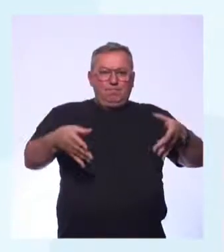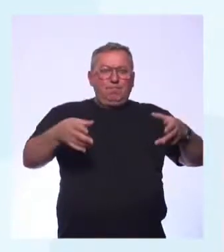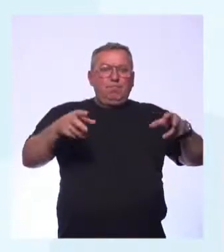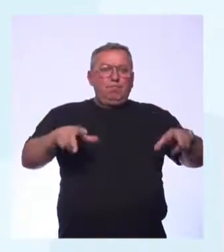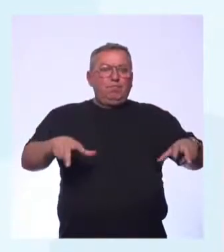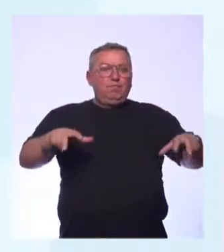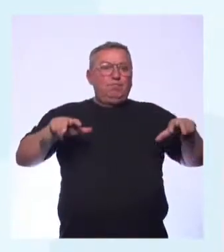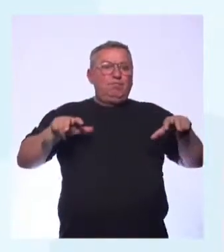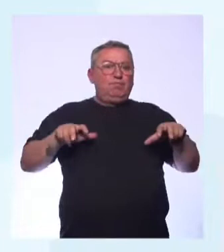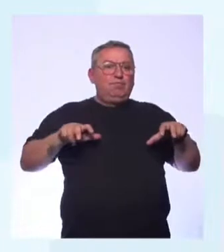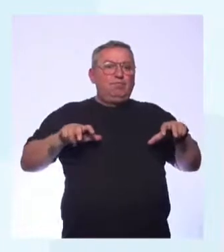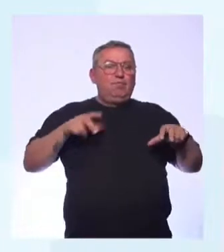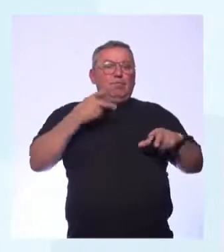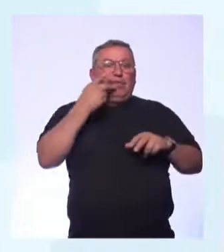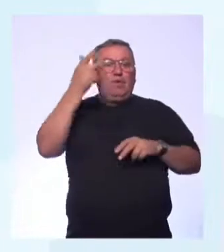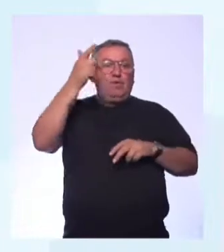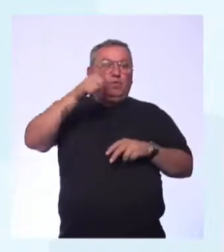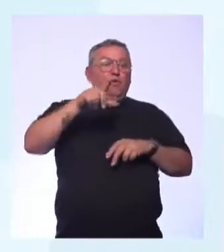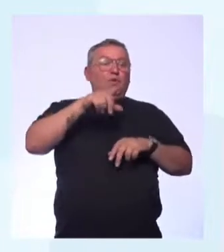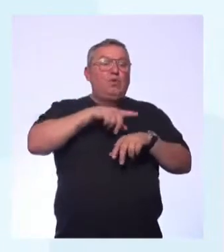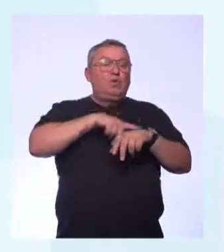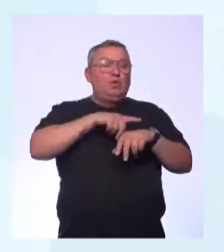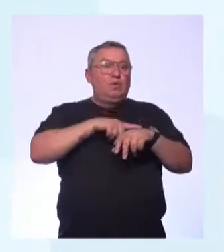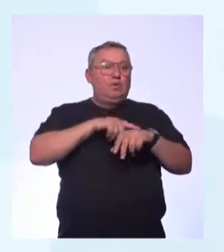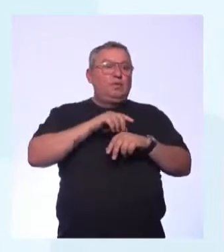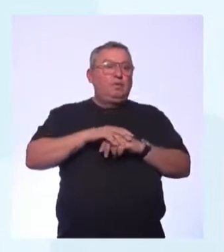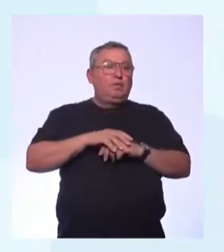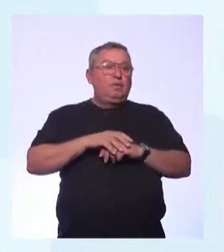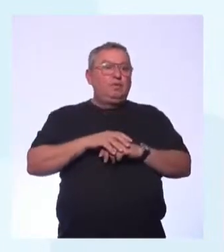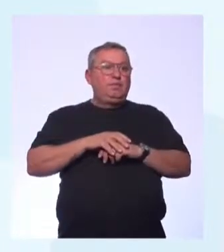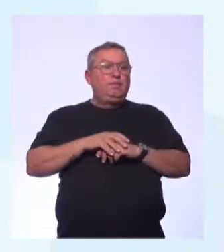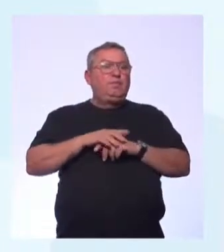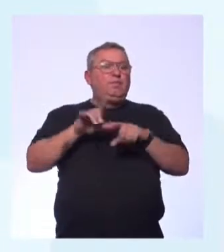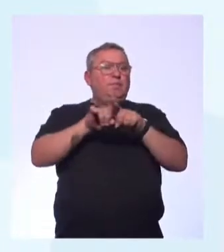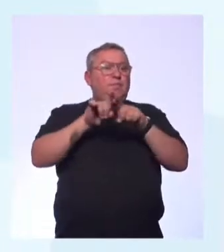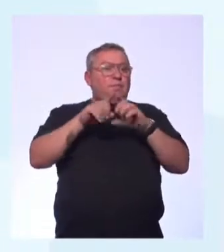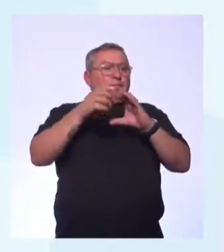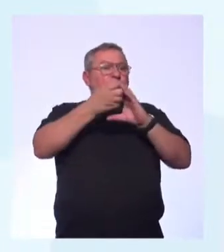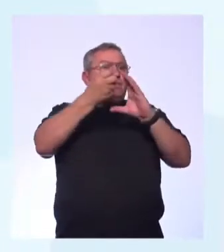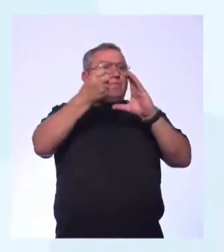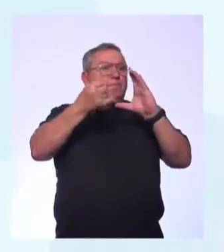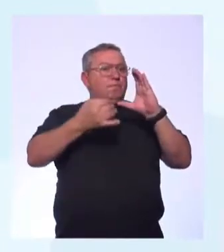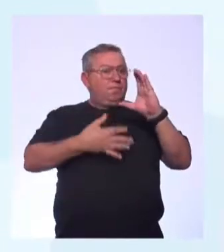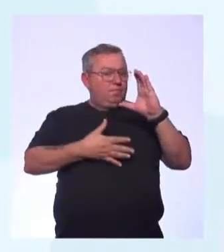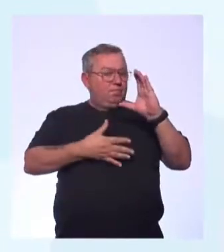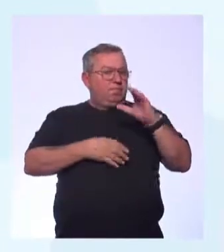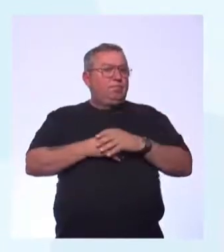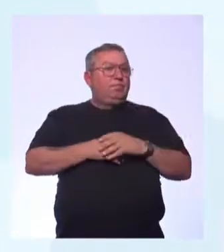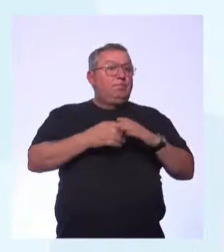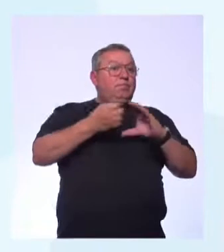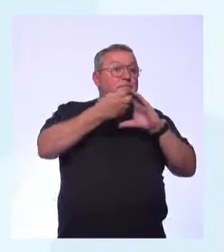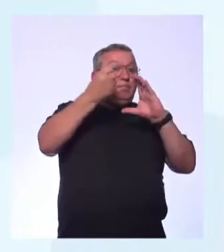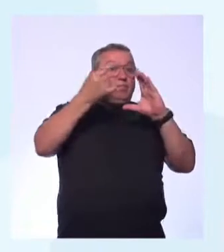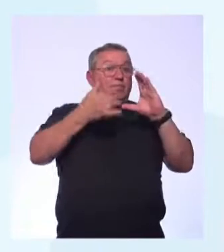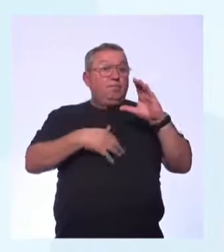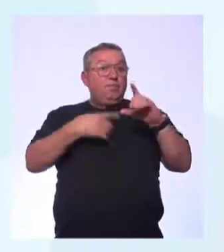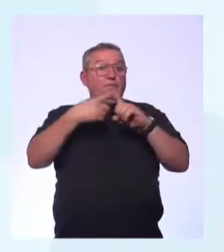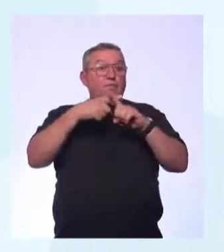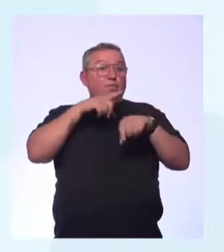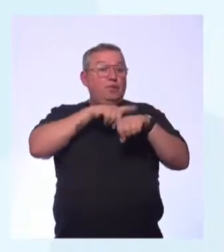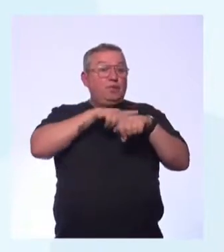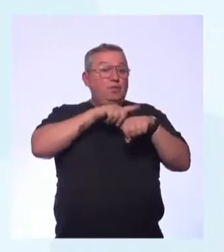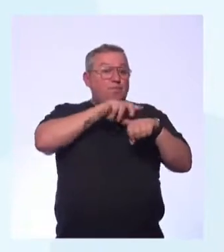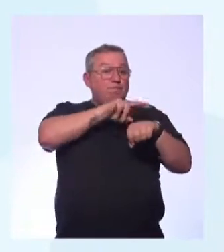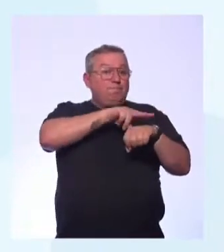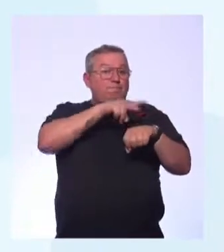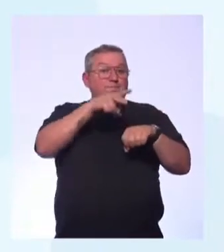porque falaremos disso em outro momento. Vamos às características do primeiro reinado. Caracterizou-se por ser